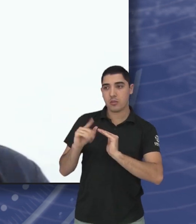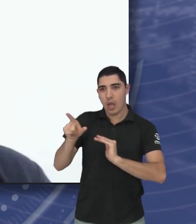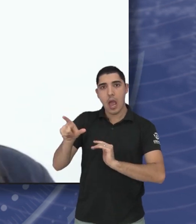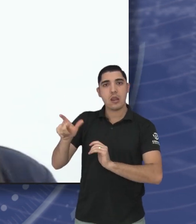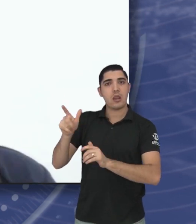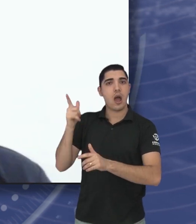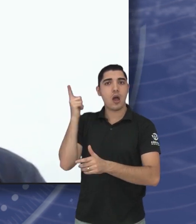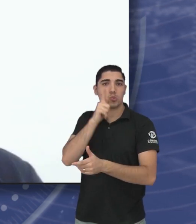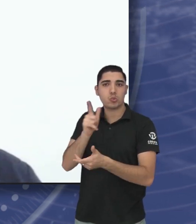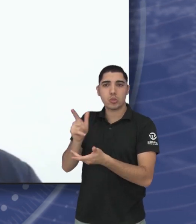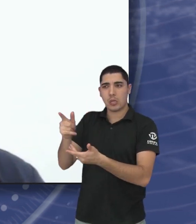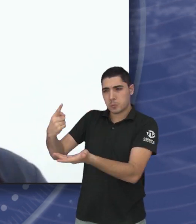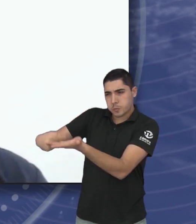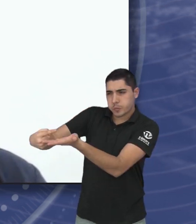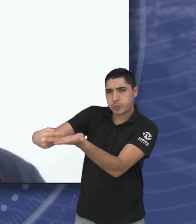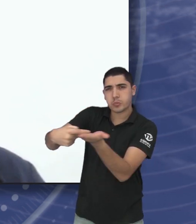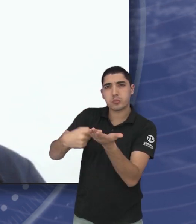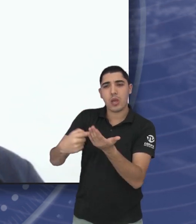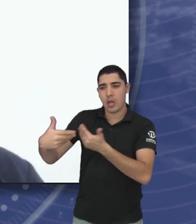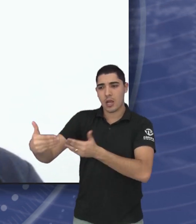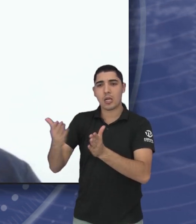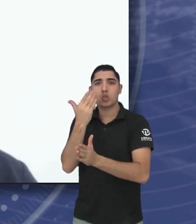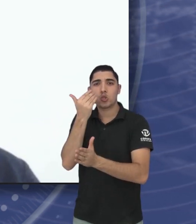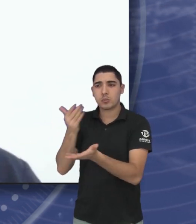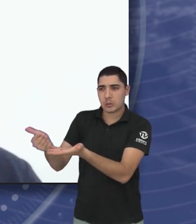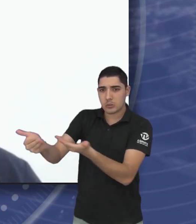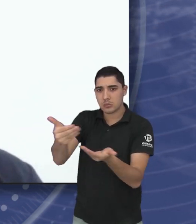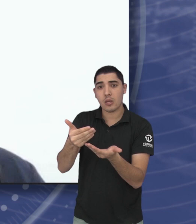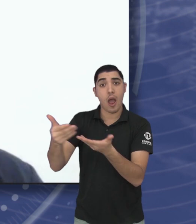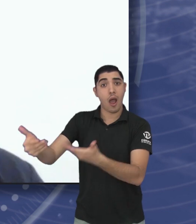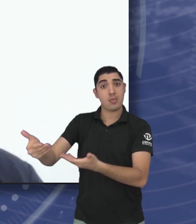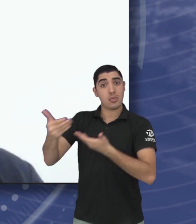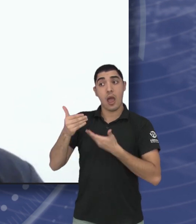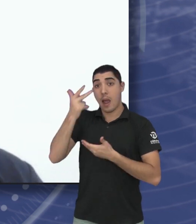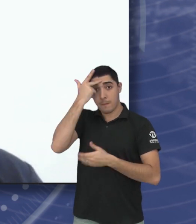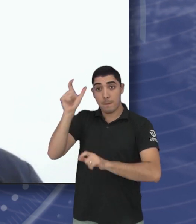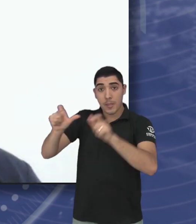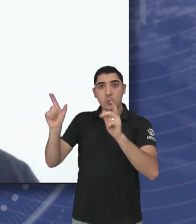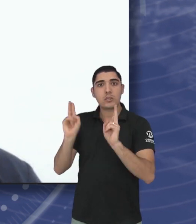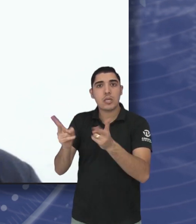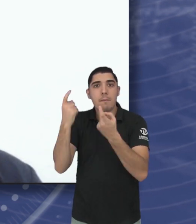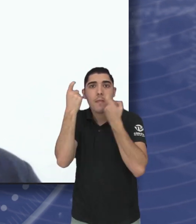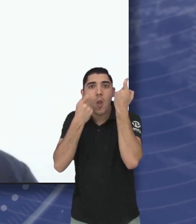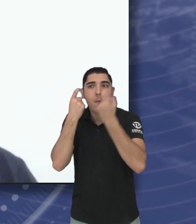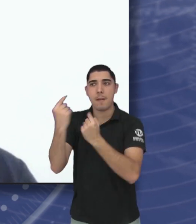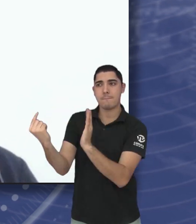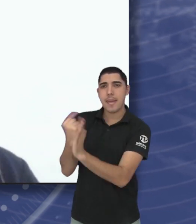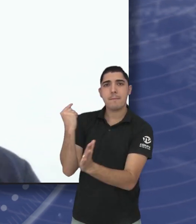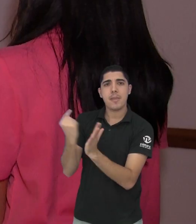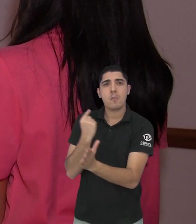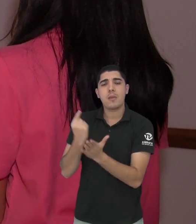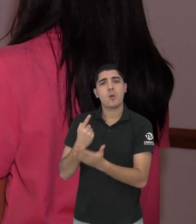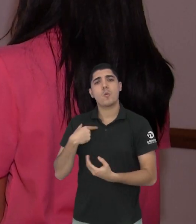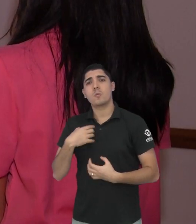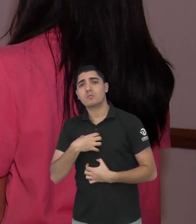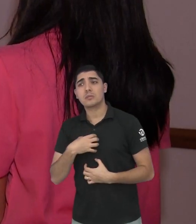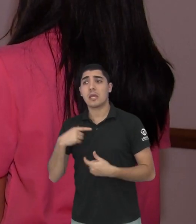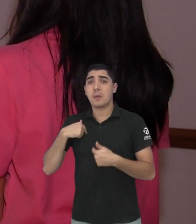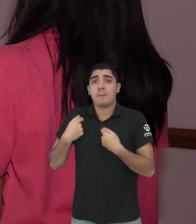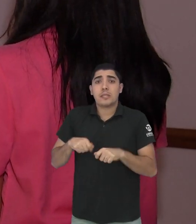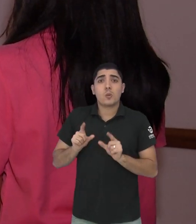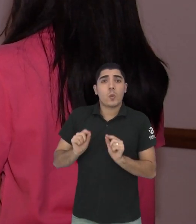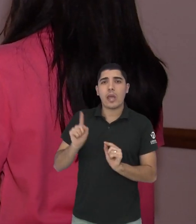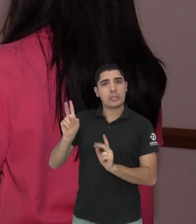uma ação, ganhei cesta básica, de todo mundo se preocupar mesmo, sabe? Do perguntar, pelo menos, como você está, o que você está